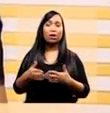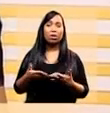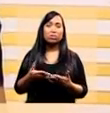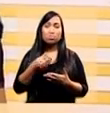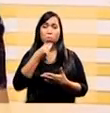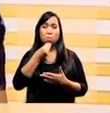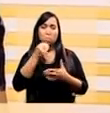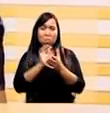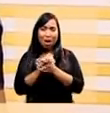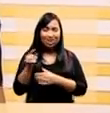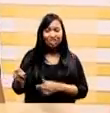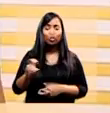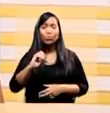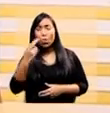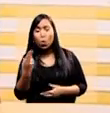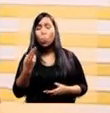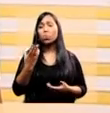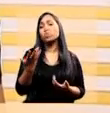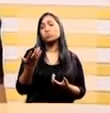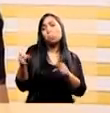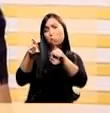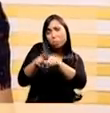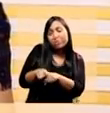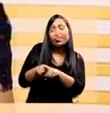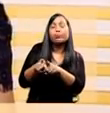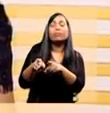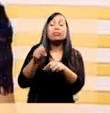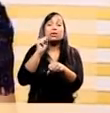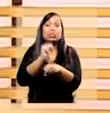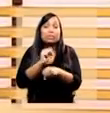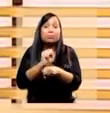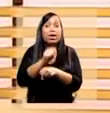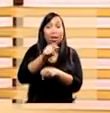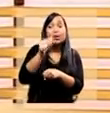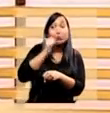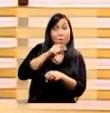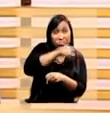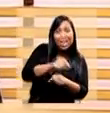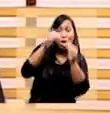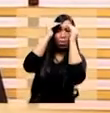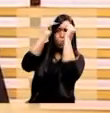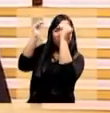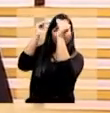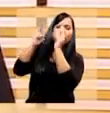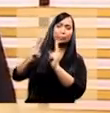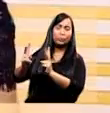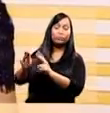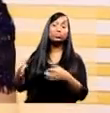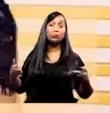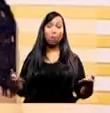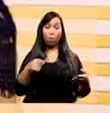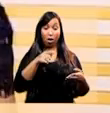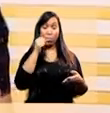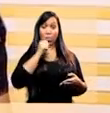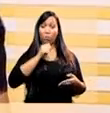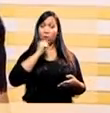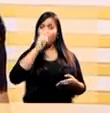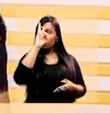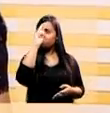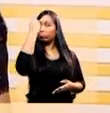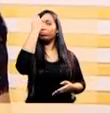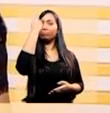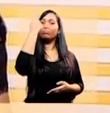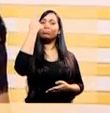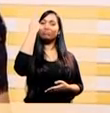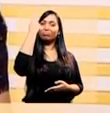Quando o marido ou o companheiro, ele espera essa obediência da sua companheira. Quando ela vai